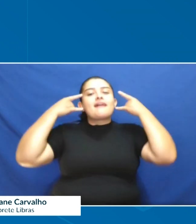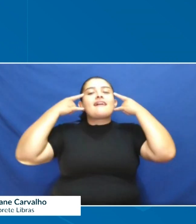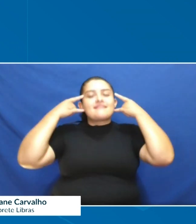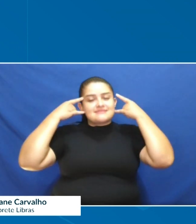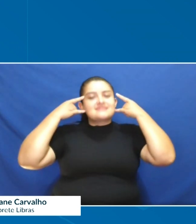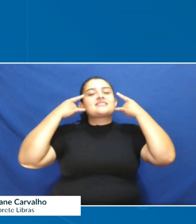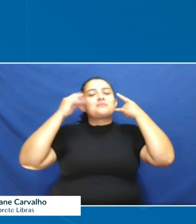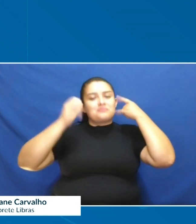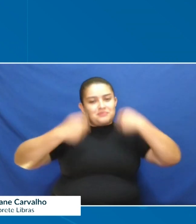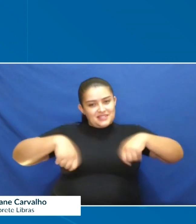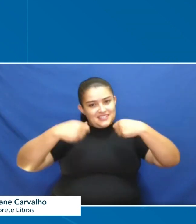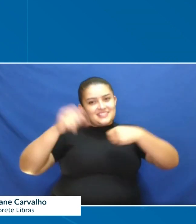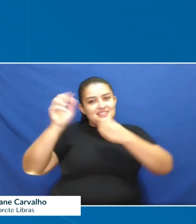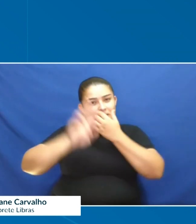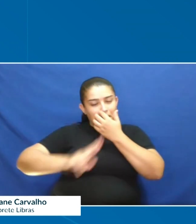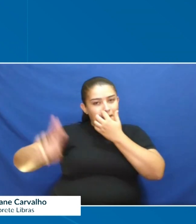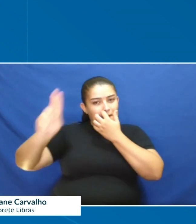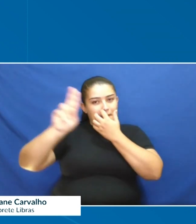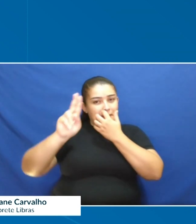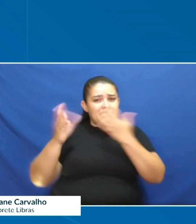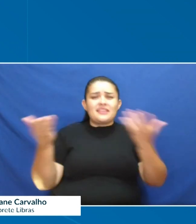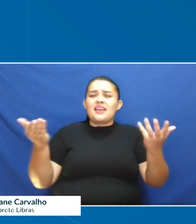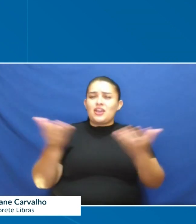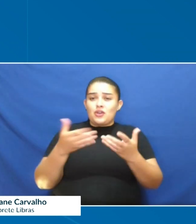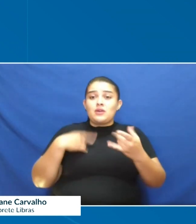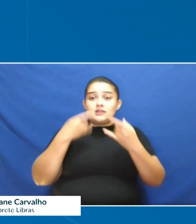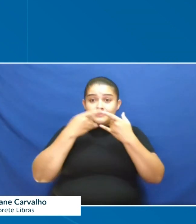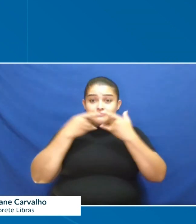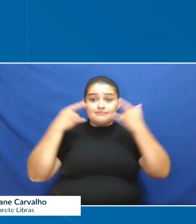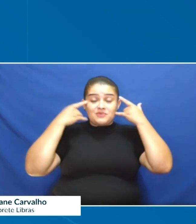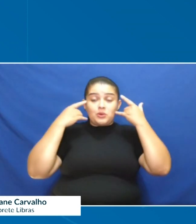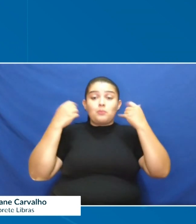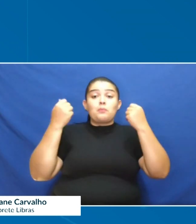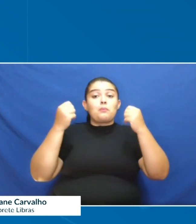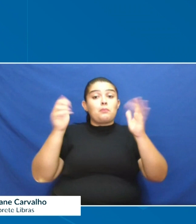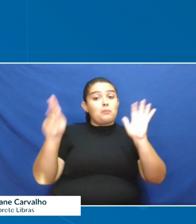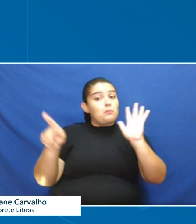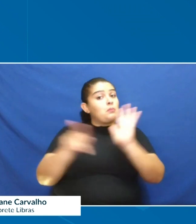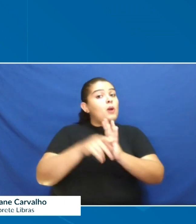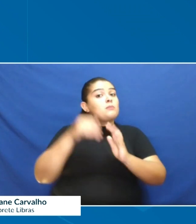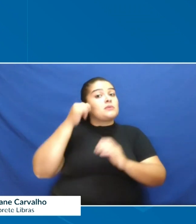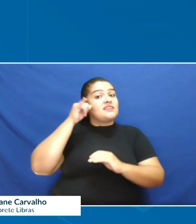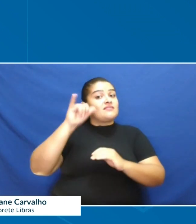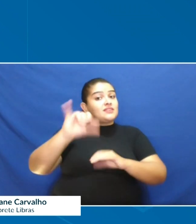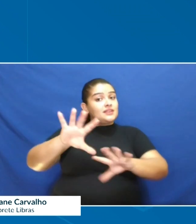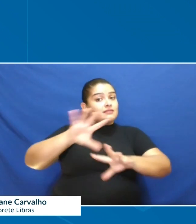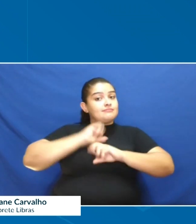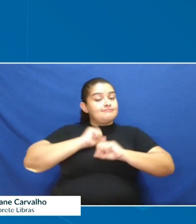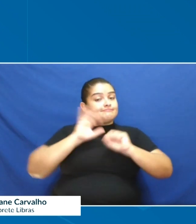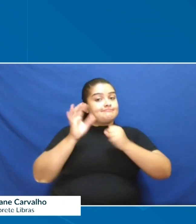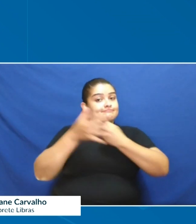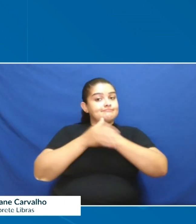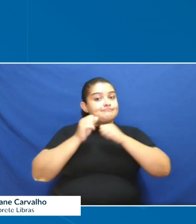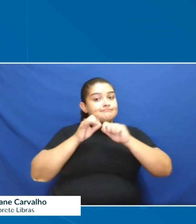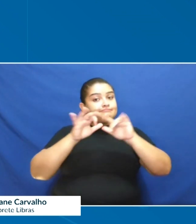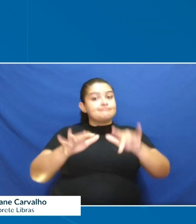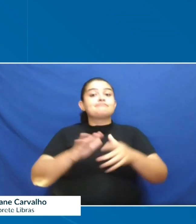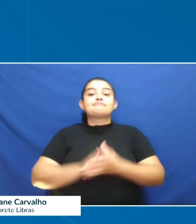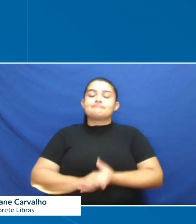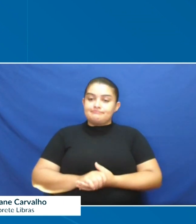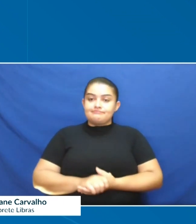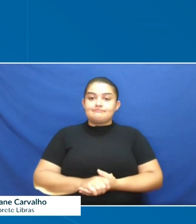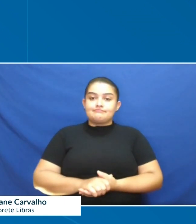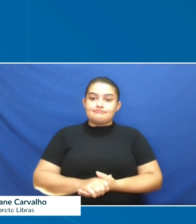antes, só que agora é uma máscara específica para o Covid, que é para não permitir que espalhe menos o Covid.